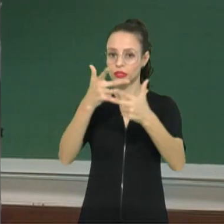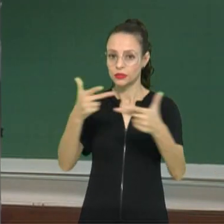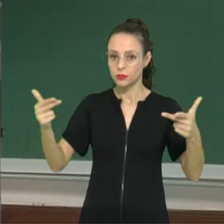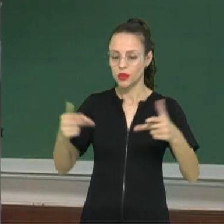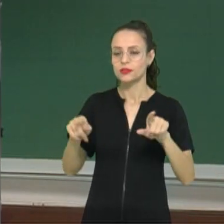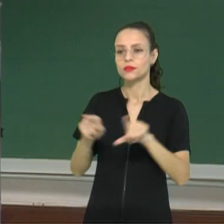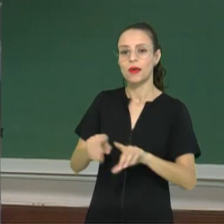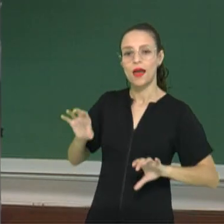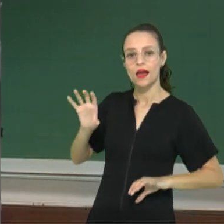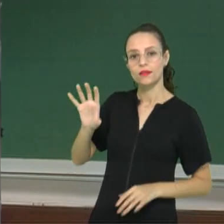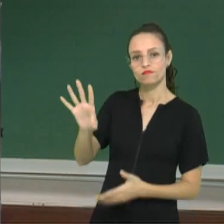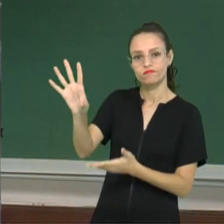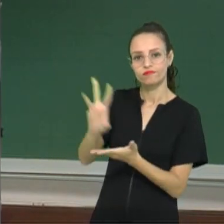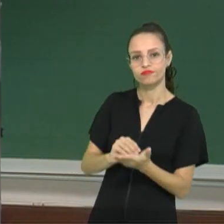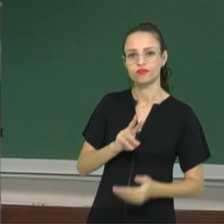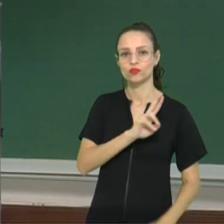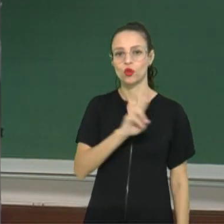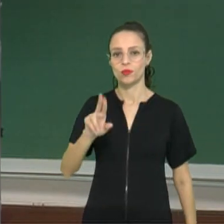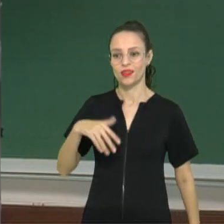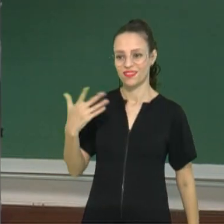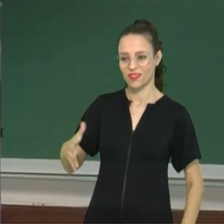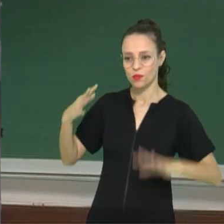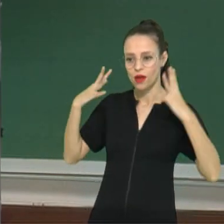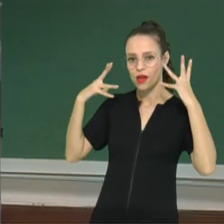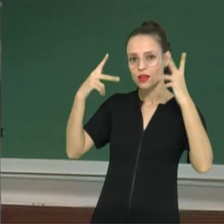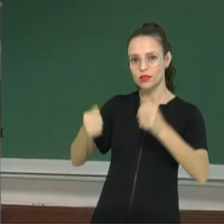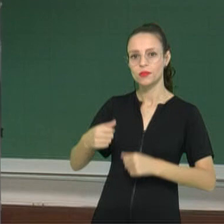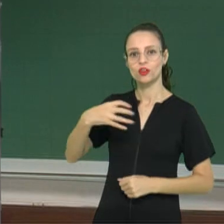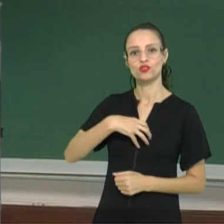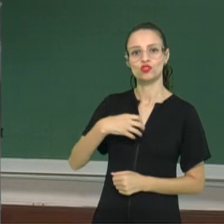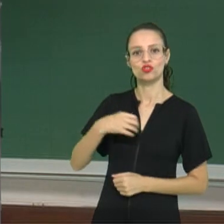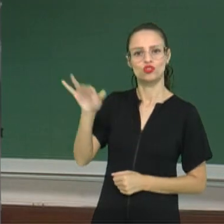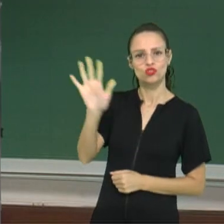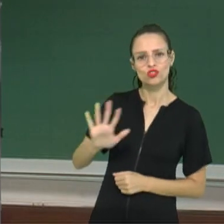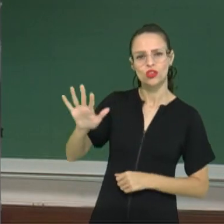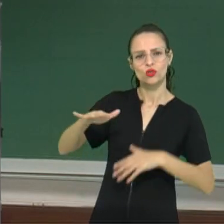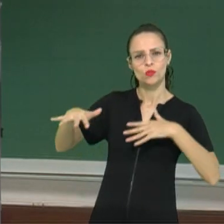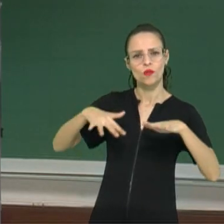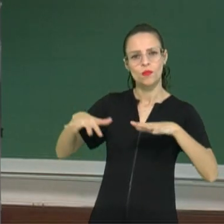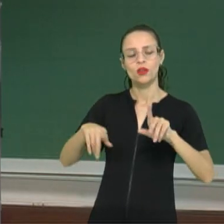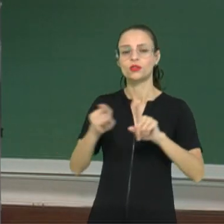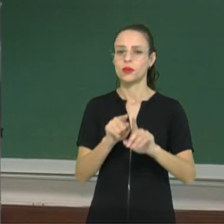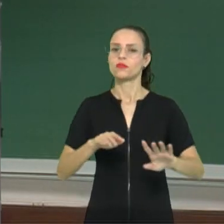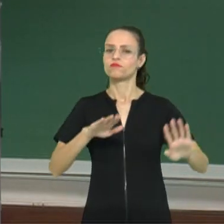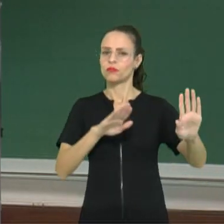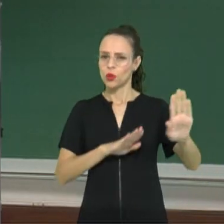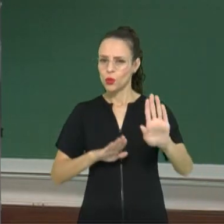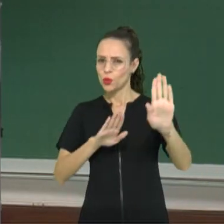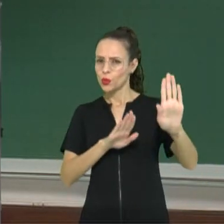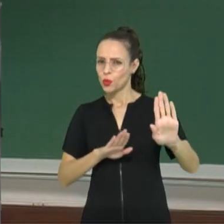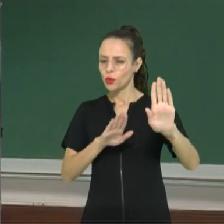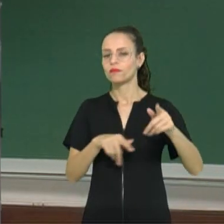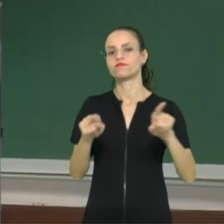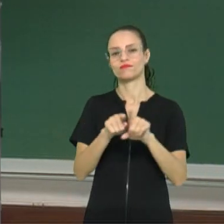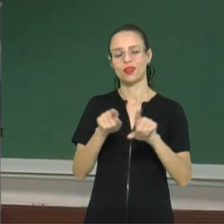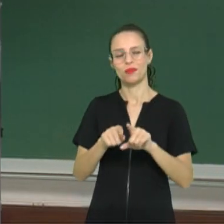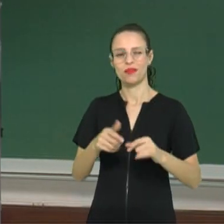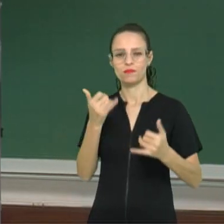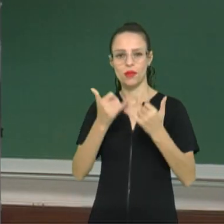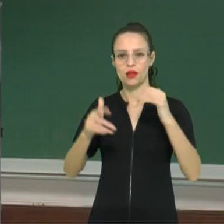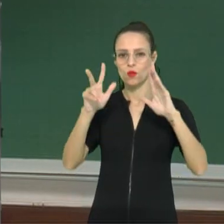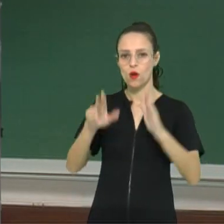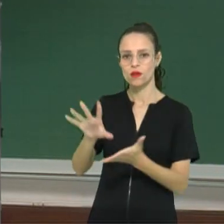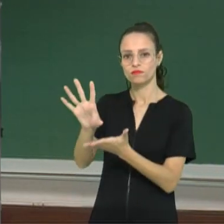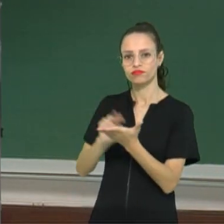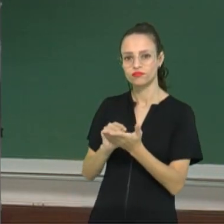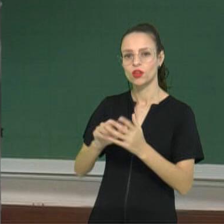os animais desenvolve certos estilos de movimento, né, o Kung Fu trabalha justamente na ideia desses movimentos que os